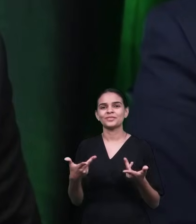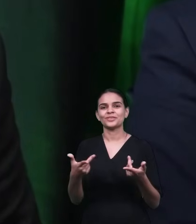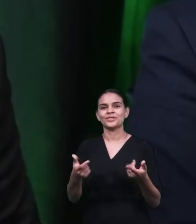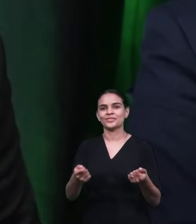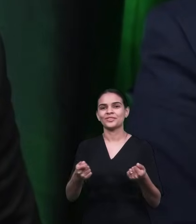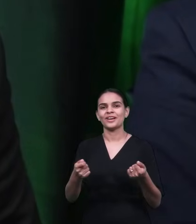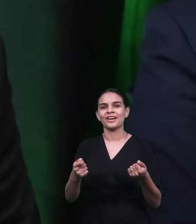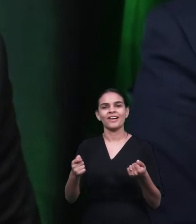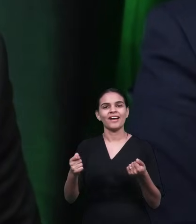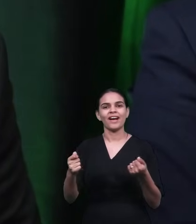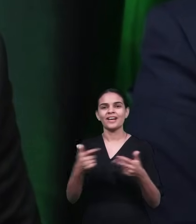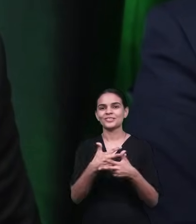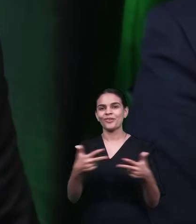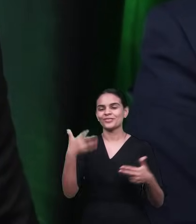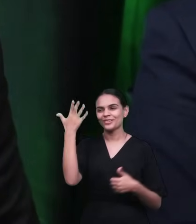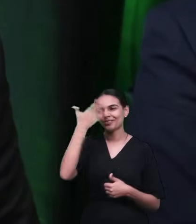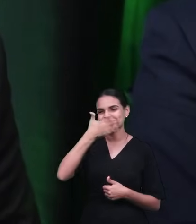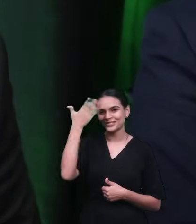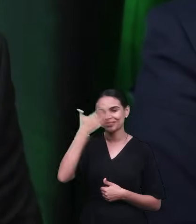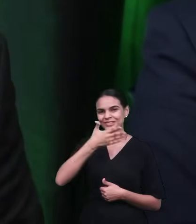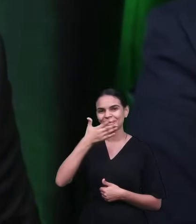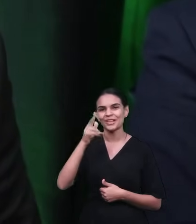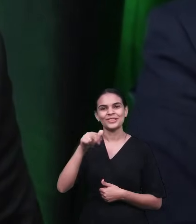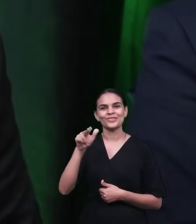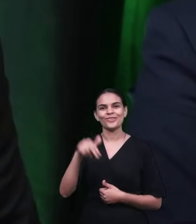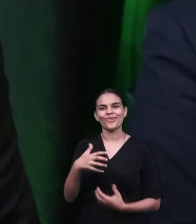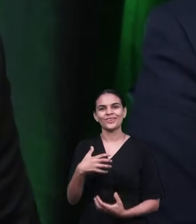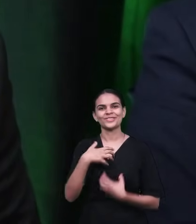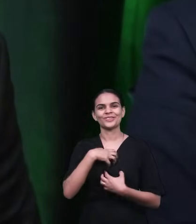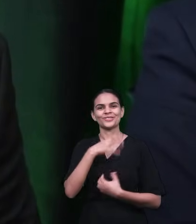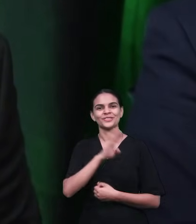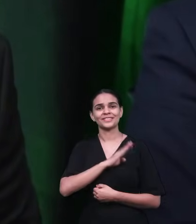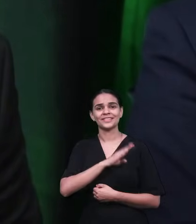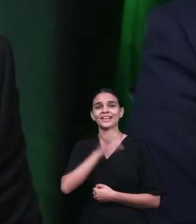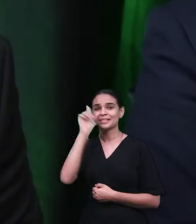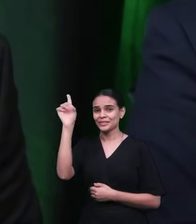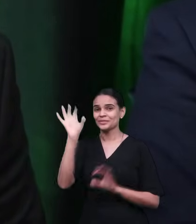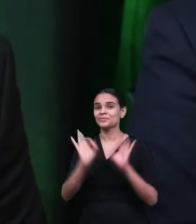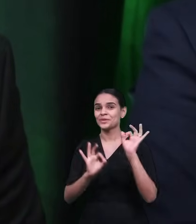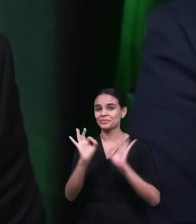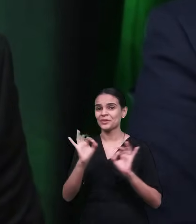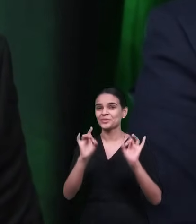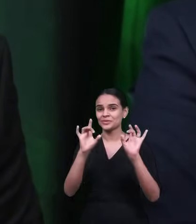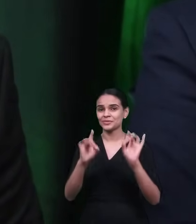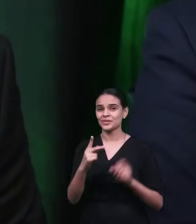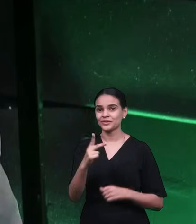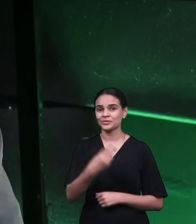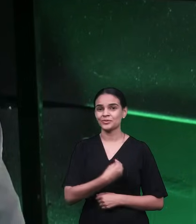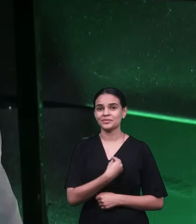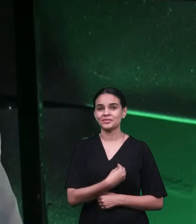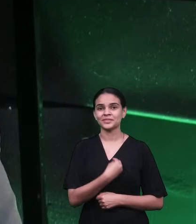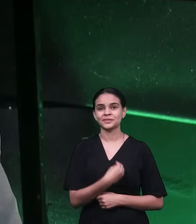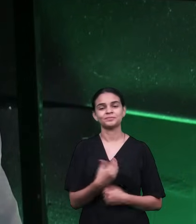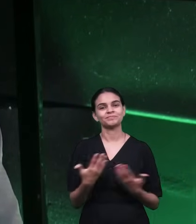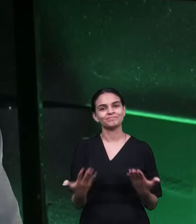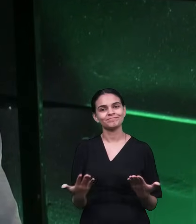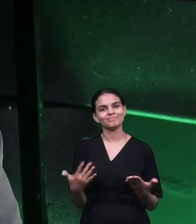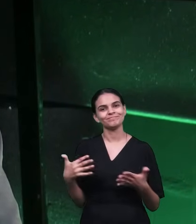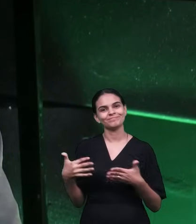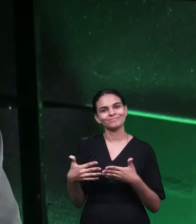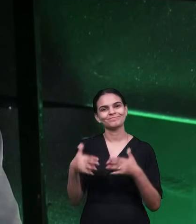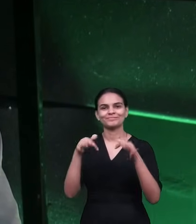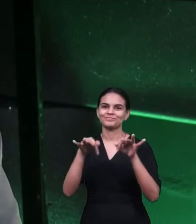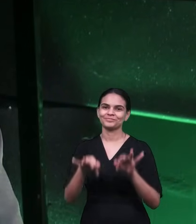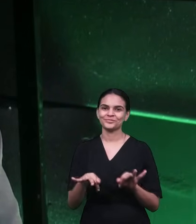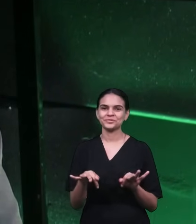não viram, os ouvidos não ouviram, jamais passou pelo coração do homem, é o que Deus tem preparado para a vida do homem. Glória a Jesus. Então nós estamos chegando ao final